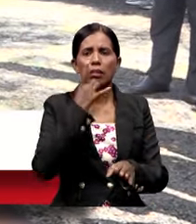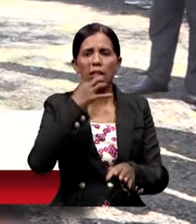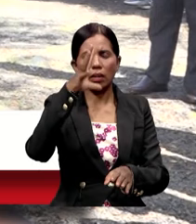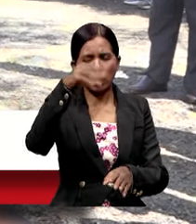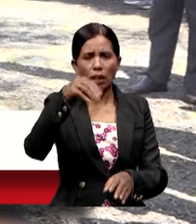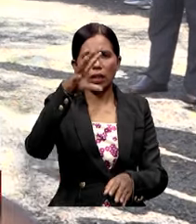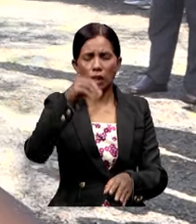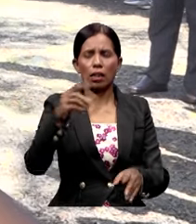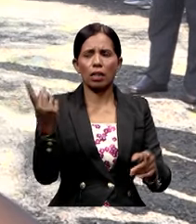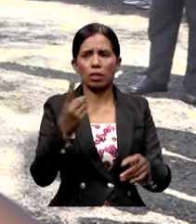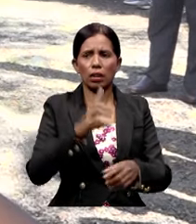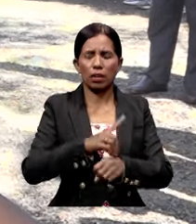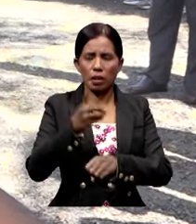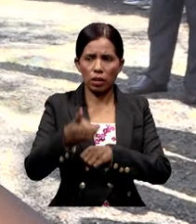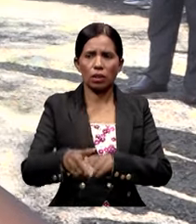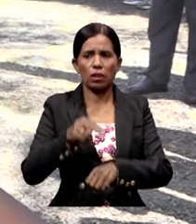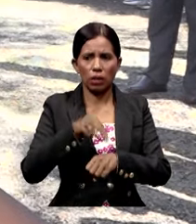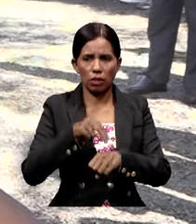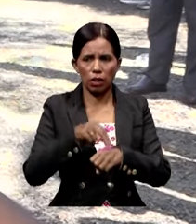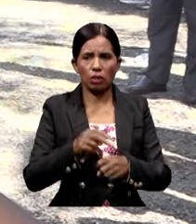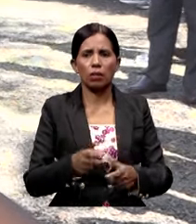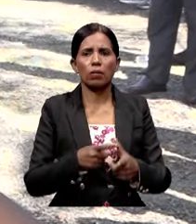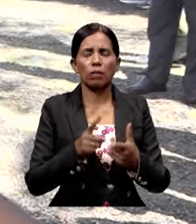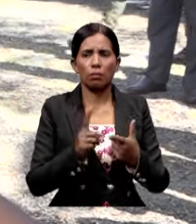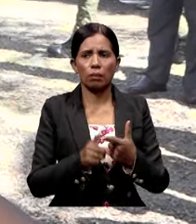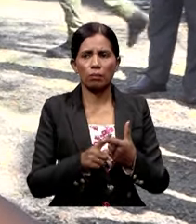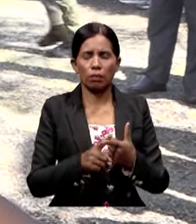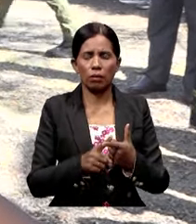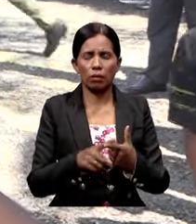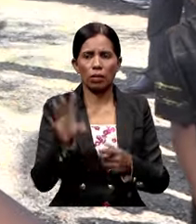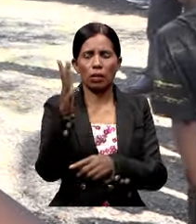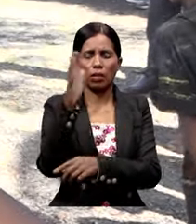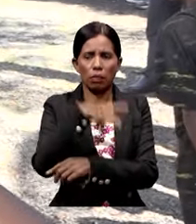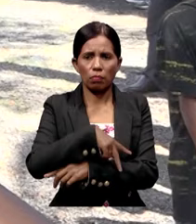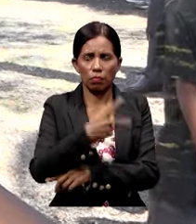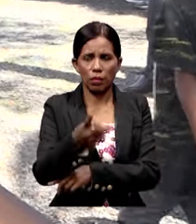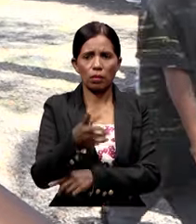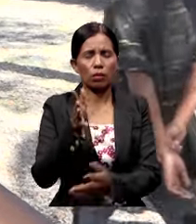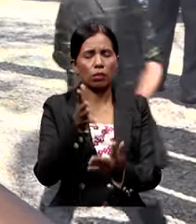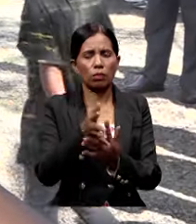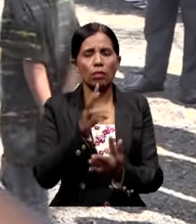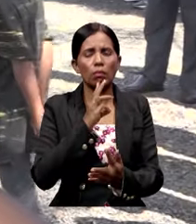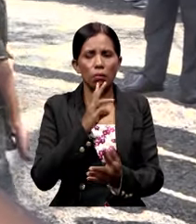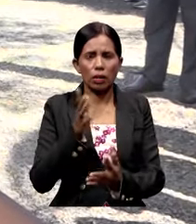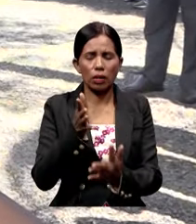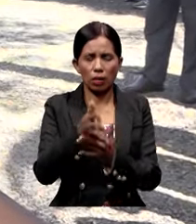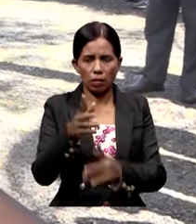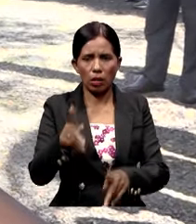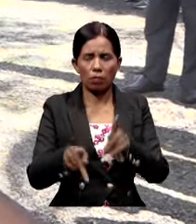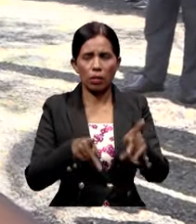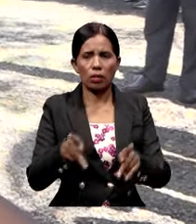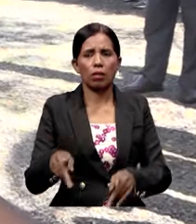ia desastres naturais. Depois a imono o dambo tama be como dar em uma depois